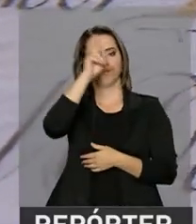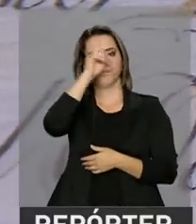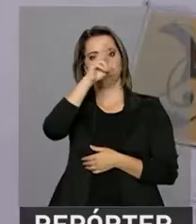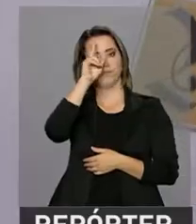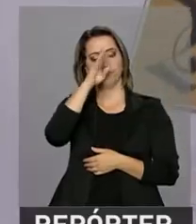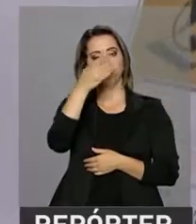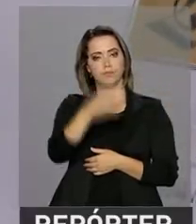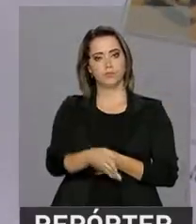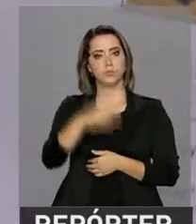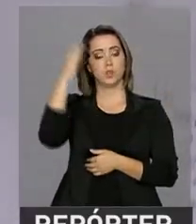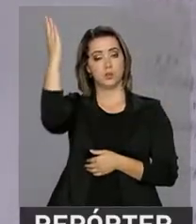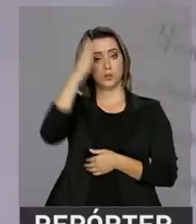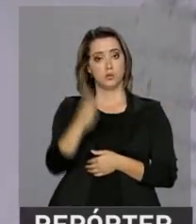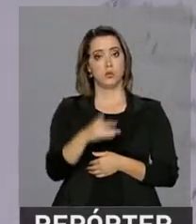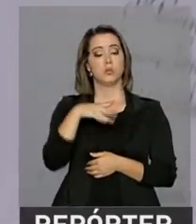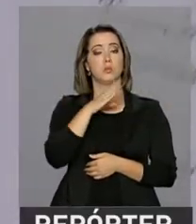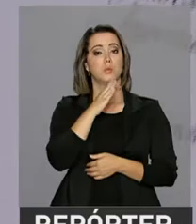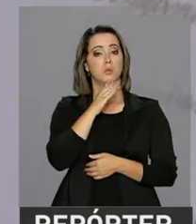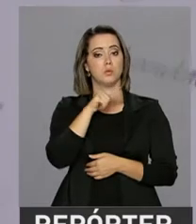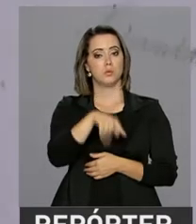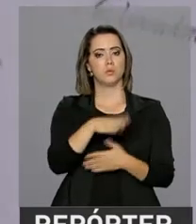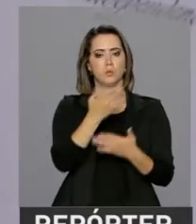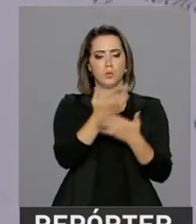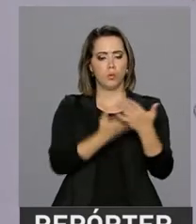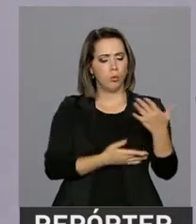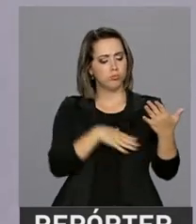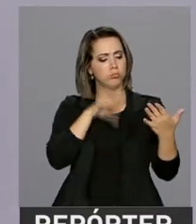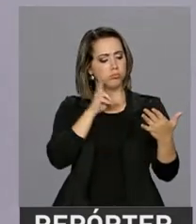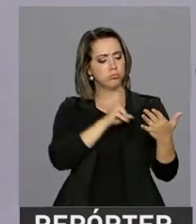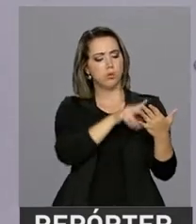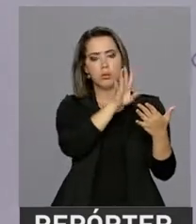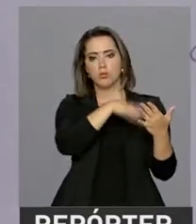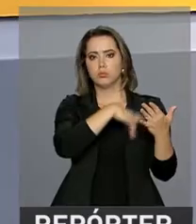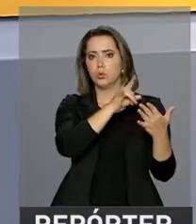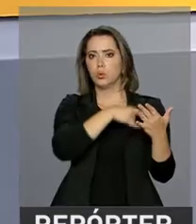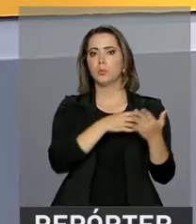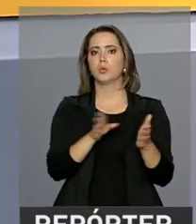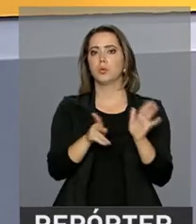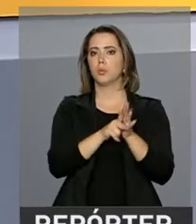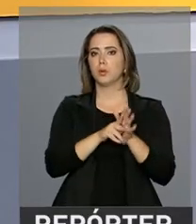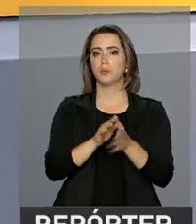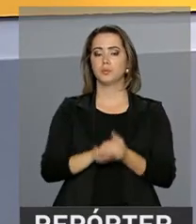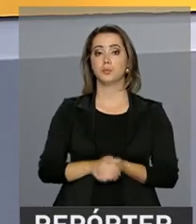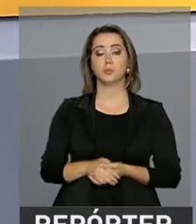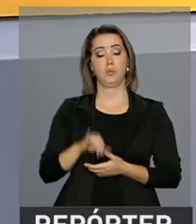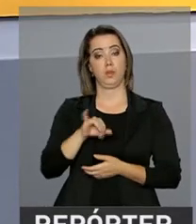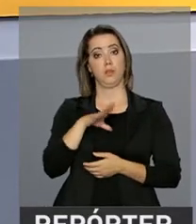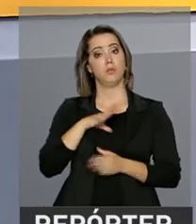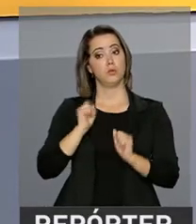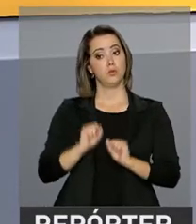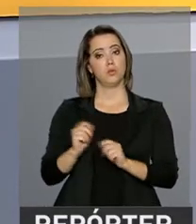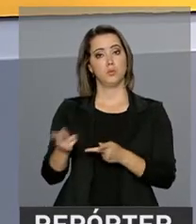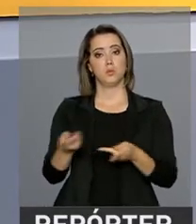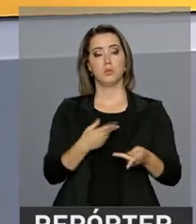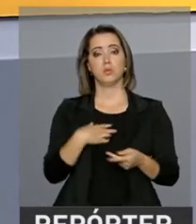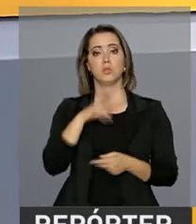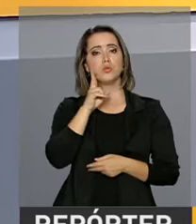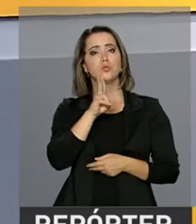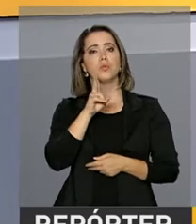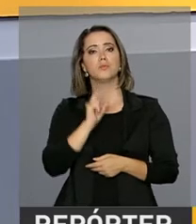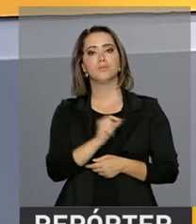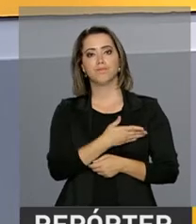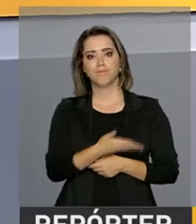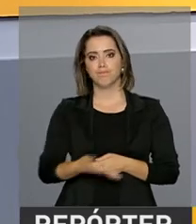dessa história do Brasil e conhecer também a partir do que contam esses documentos. Se você tiver a oportunidade, anote aí. A